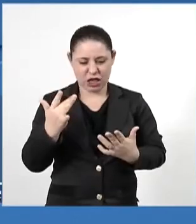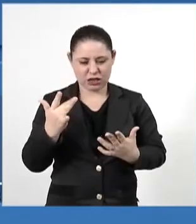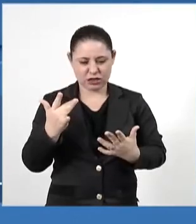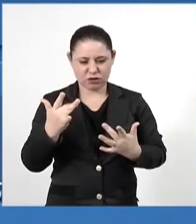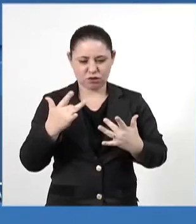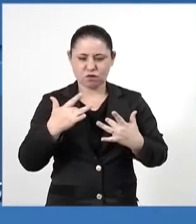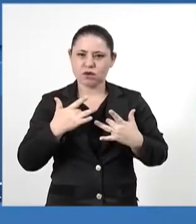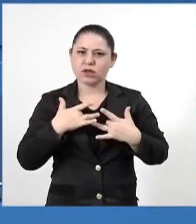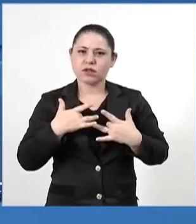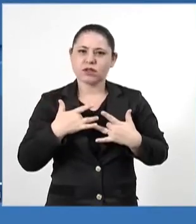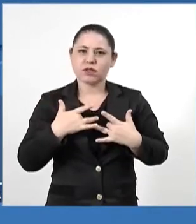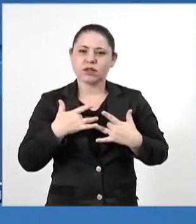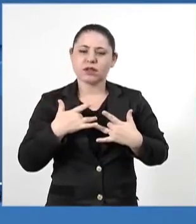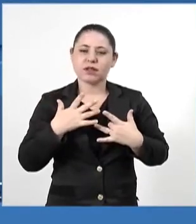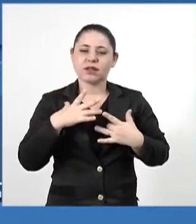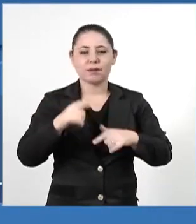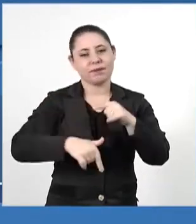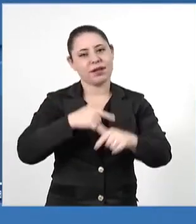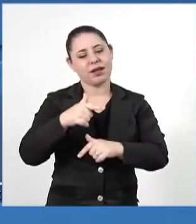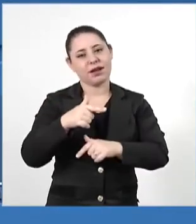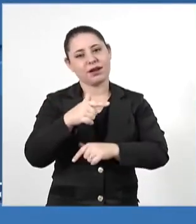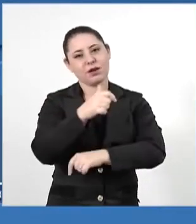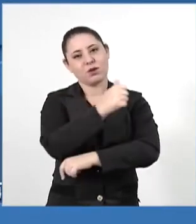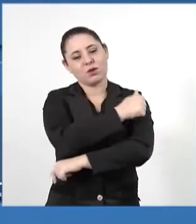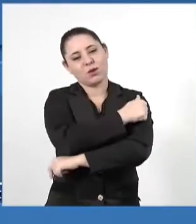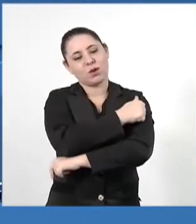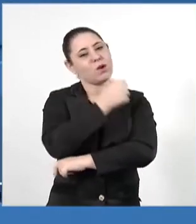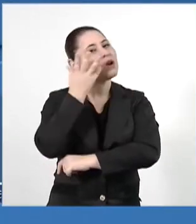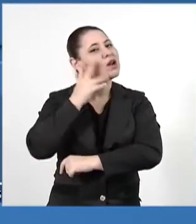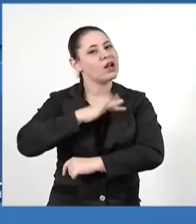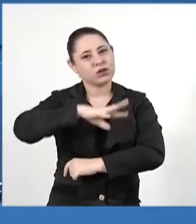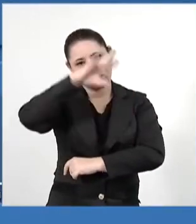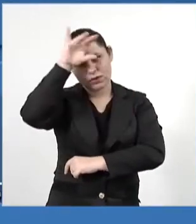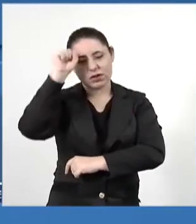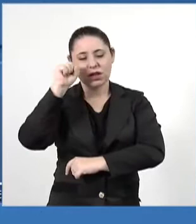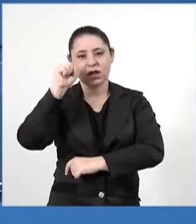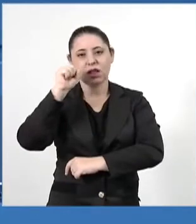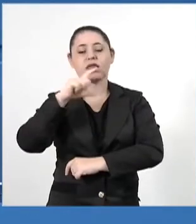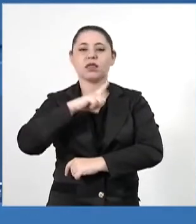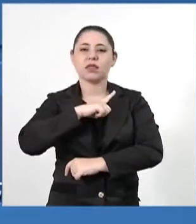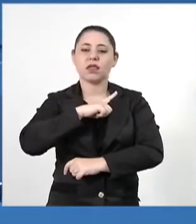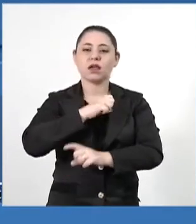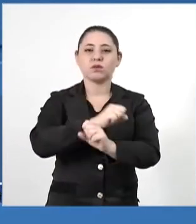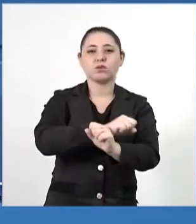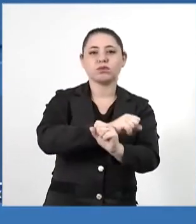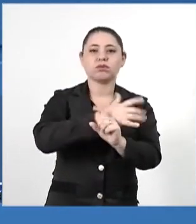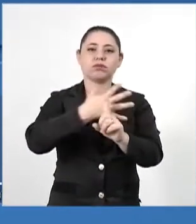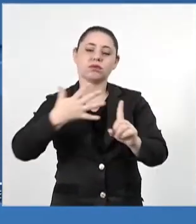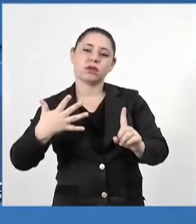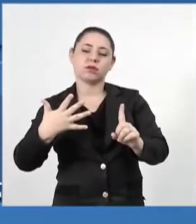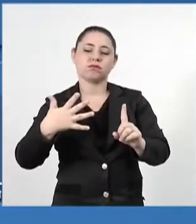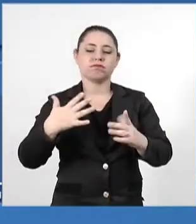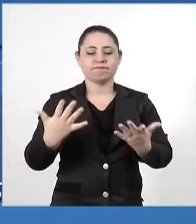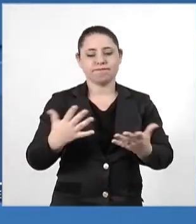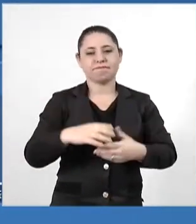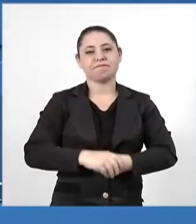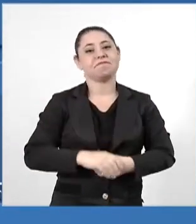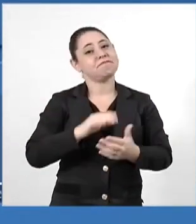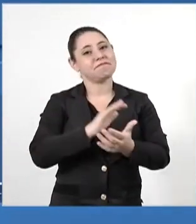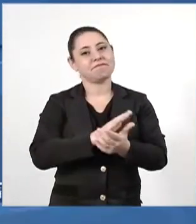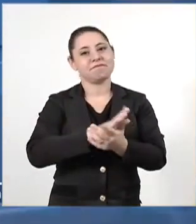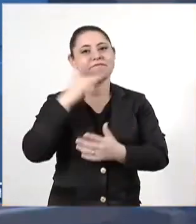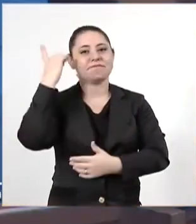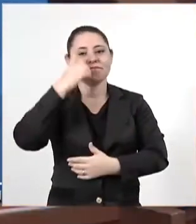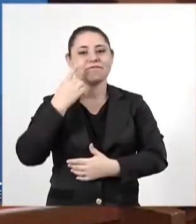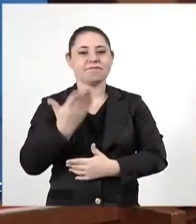para atuar com a nossa criança sul-mato-grossense que de repente tem aí uma síndrome de uma patologia. Parabenizo Vossa